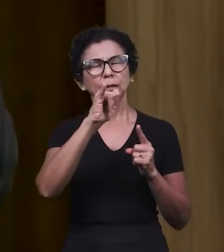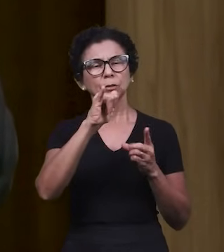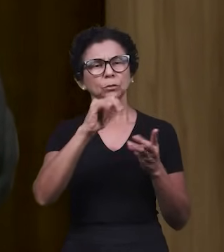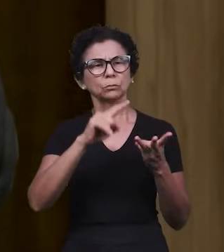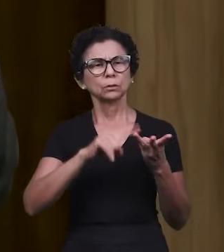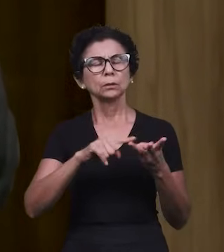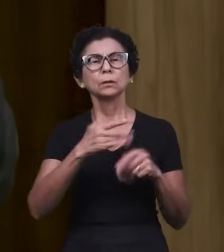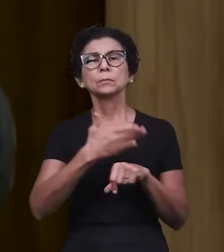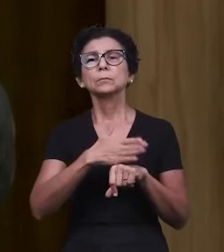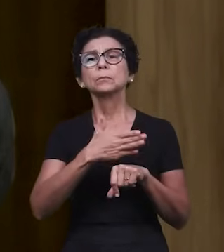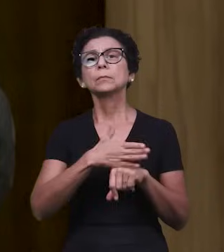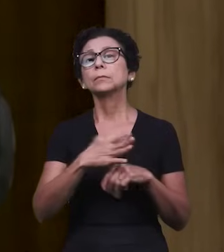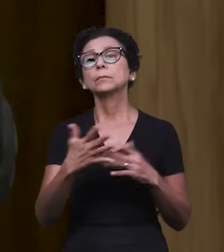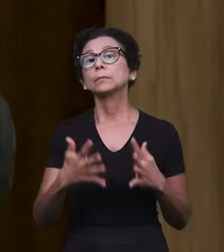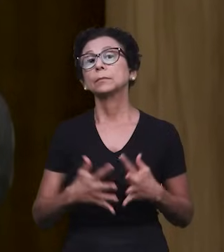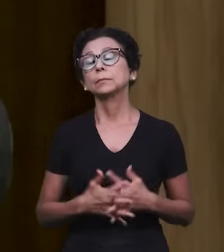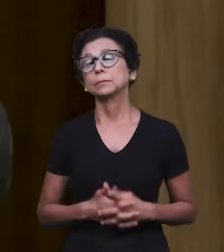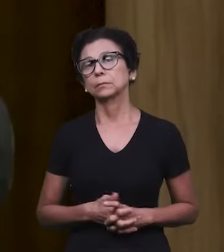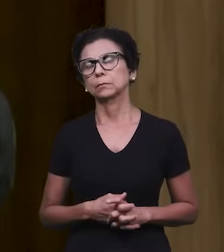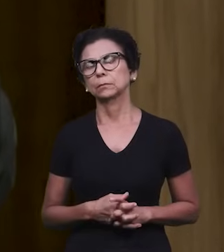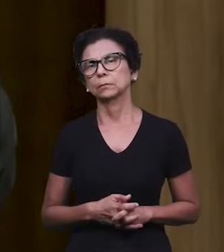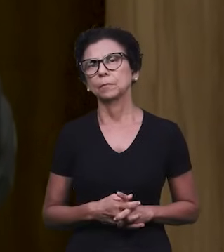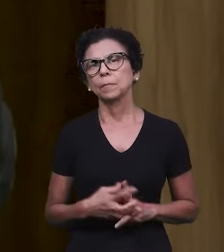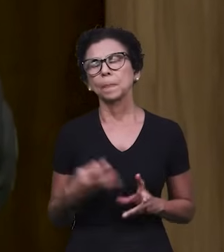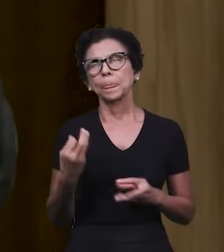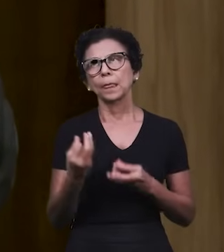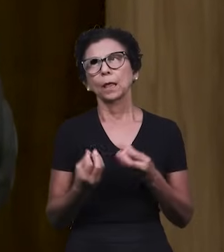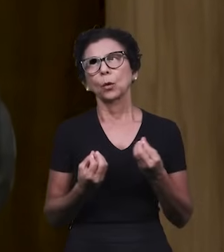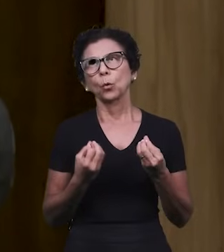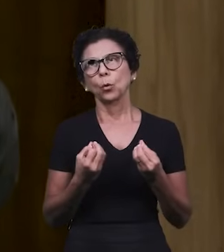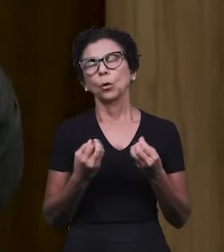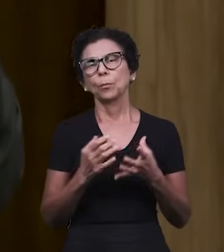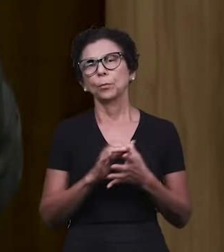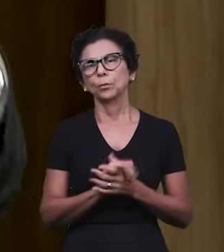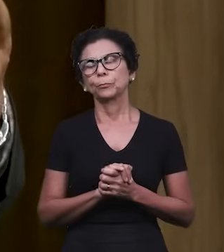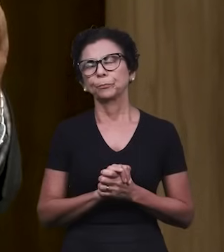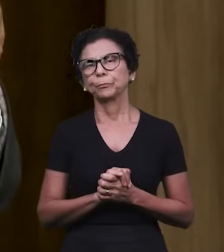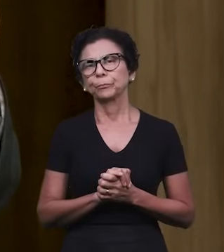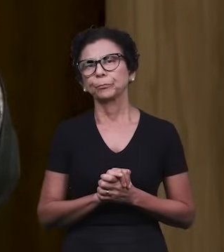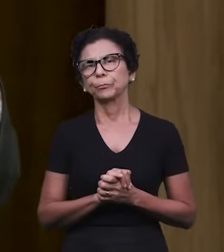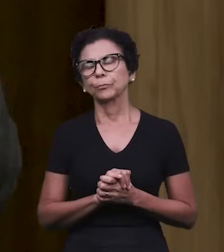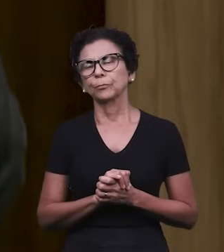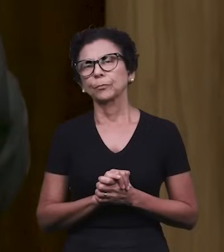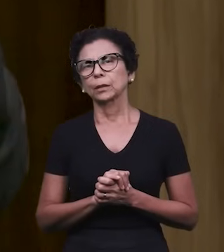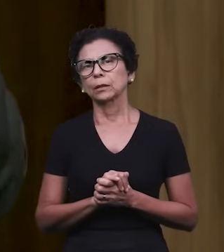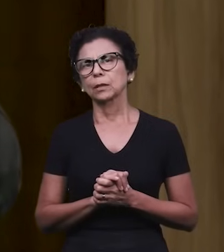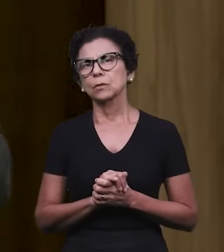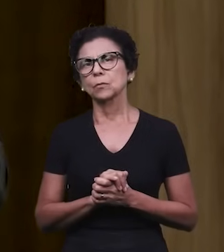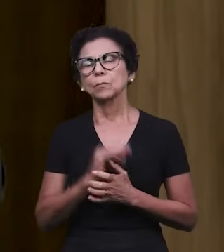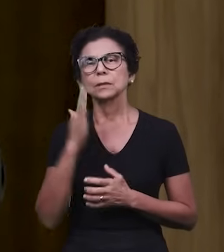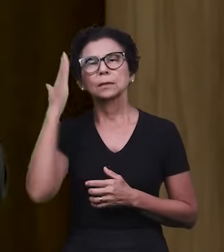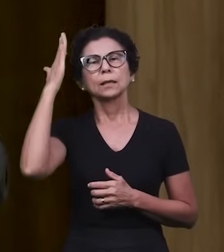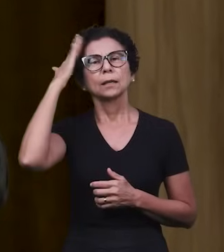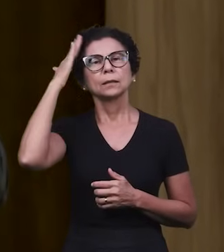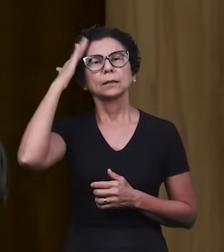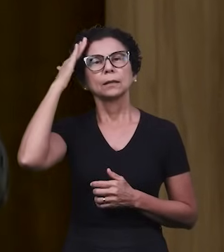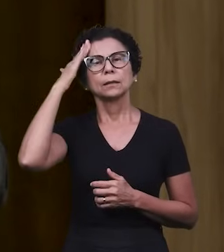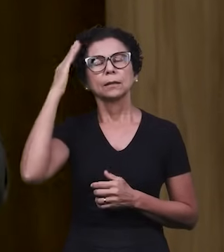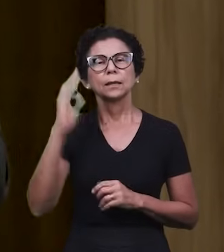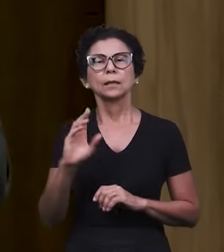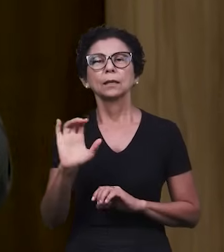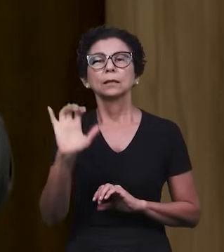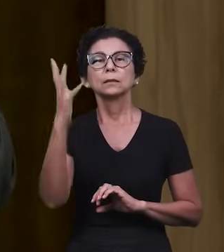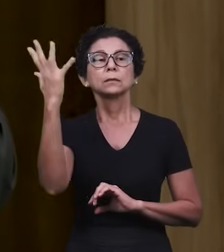Josias, como é que nós podemos evidenciar estes sinais para que aqueles que estão nos